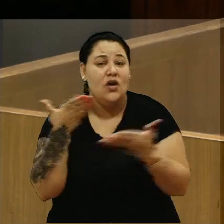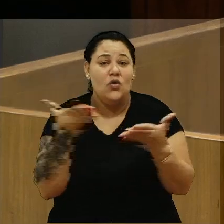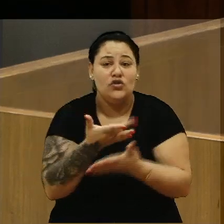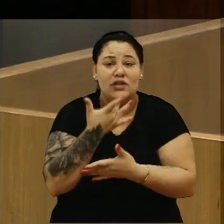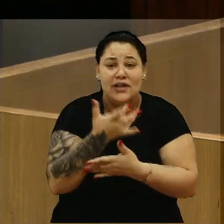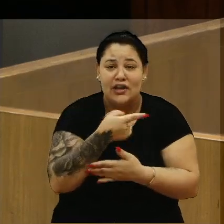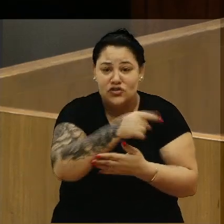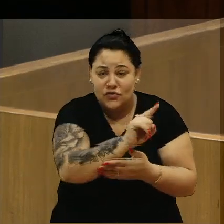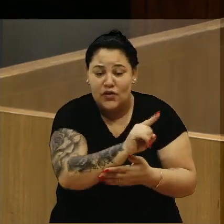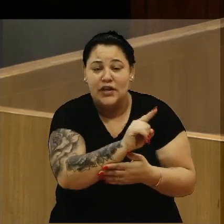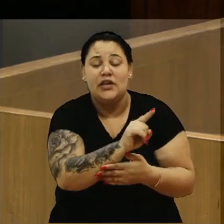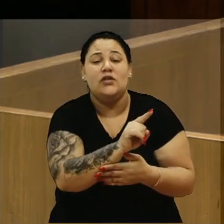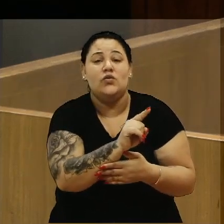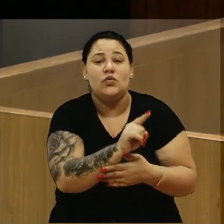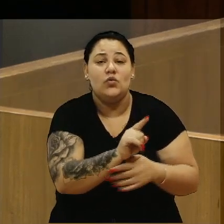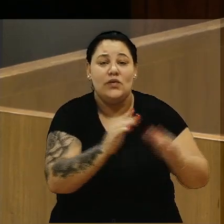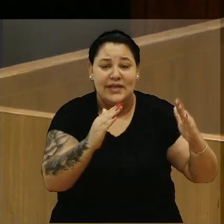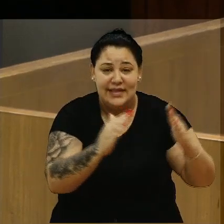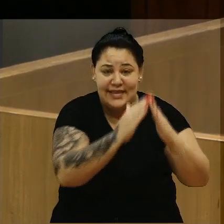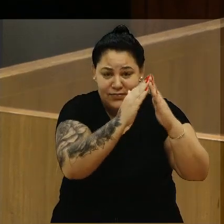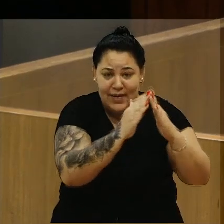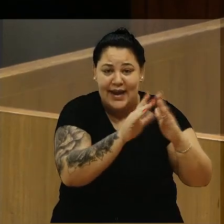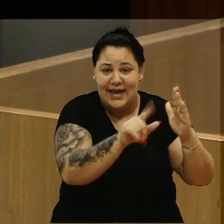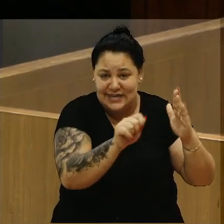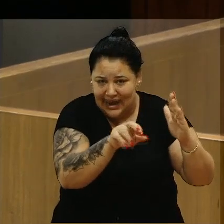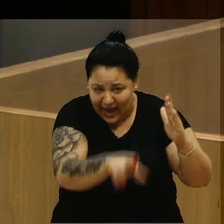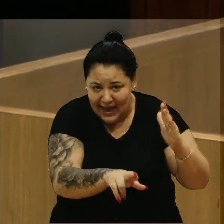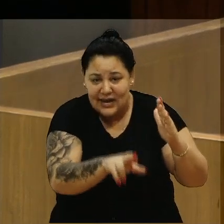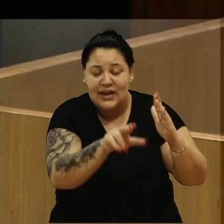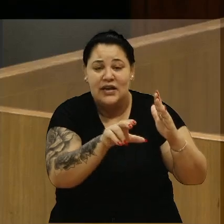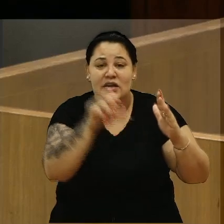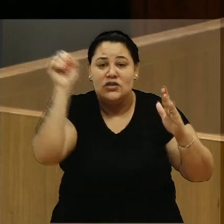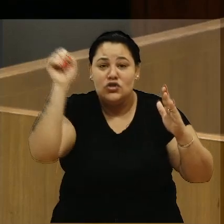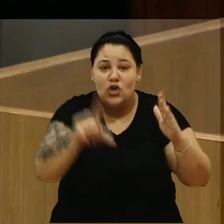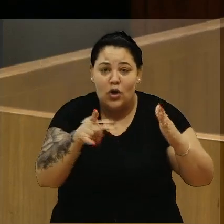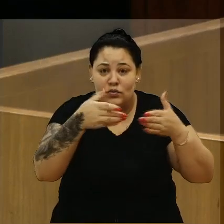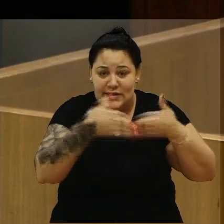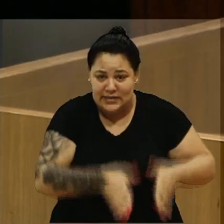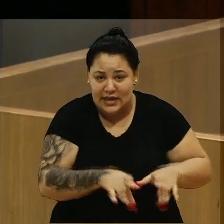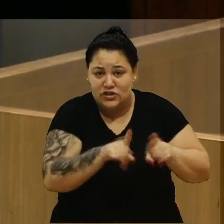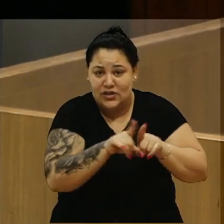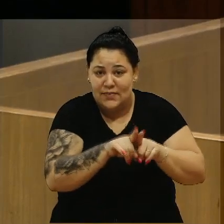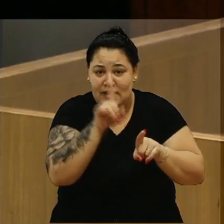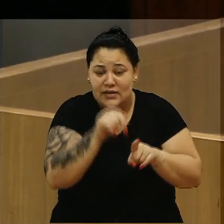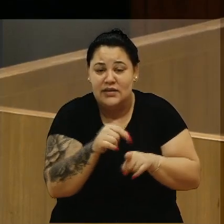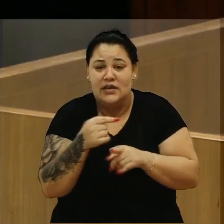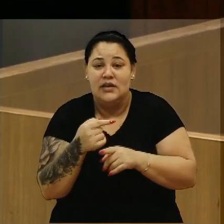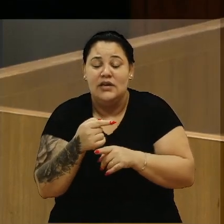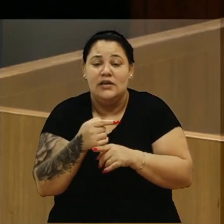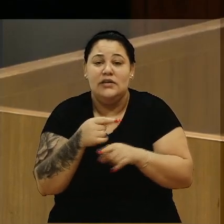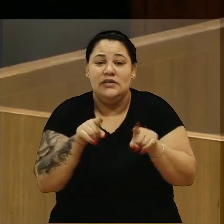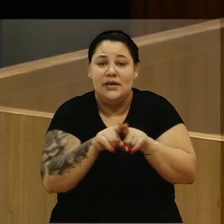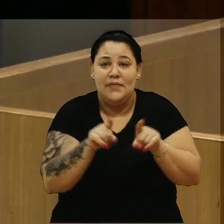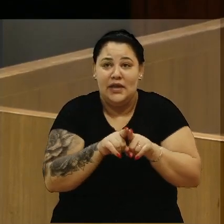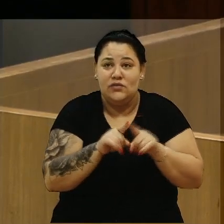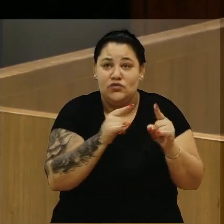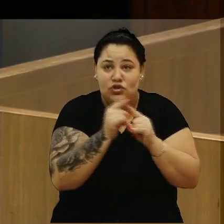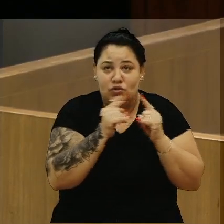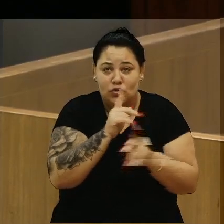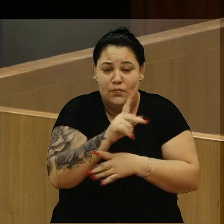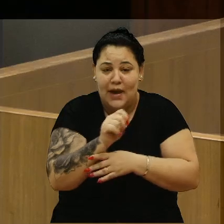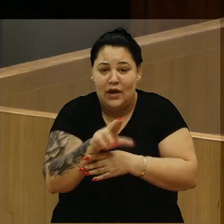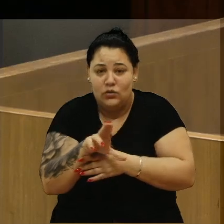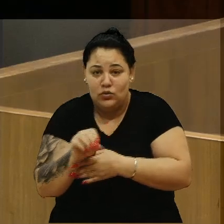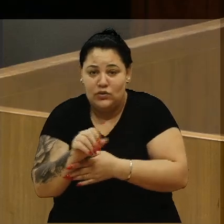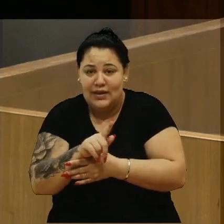abrigo Sol Nascente, porque, como disse, essa semana iniciamos, ontem estive na clínica Paulo Guedes, vamos ir sim em serviços da